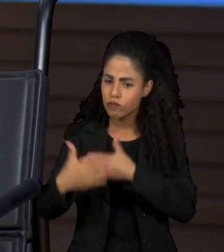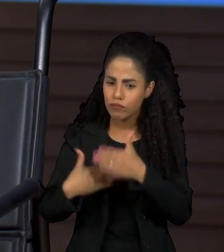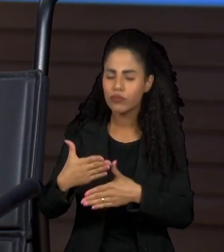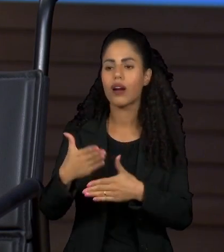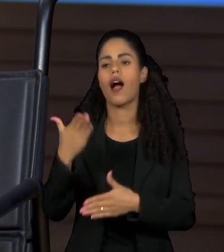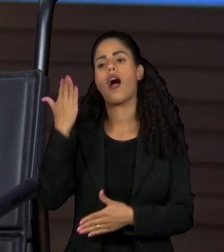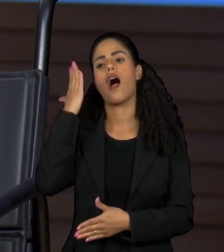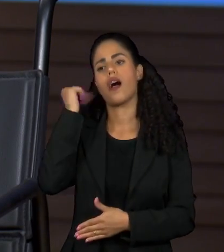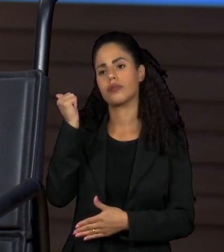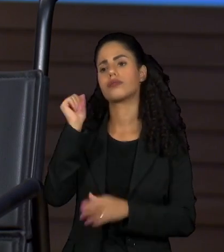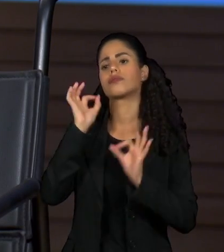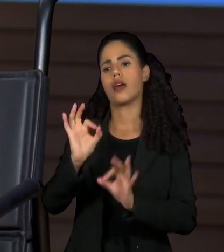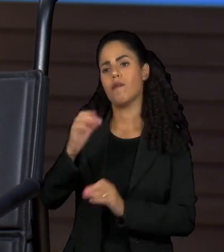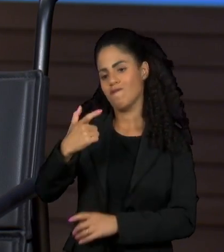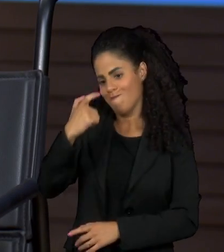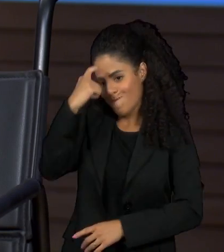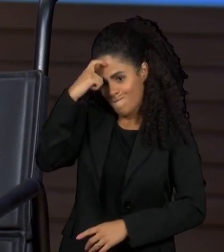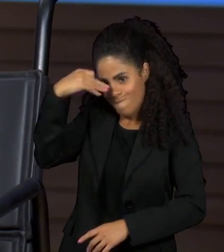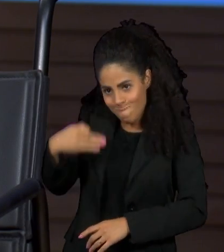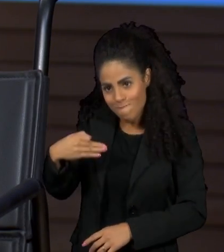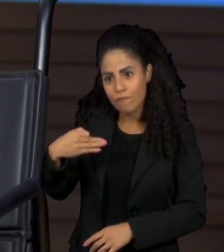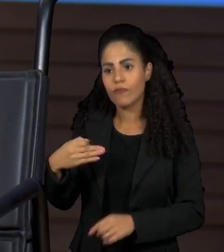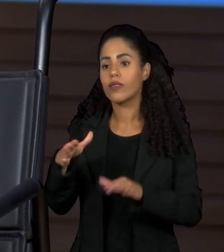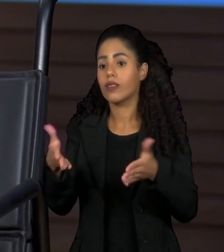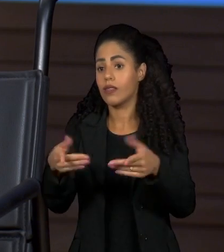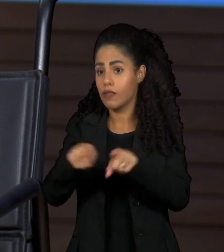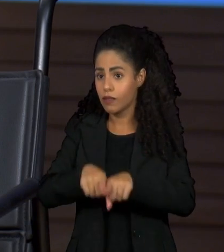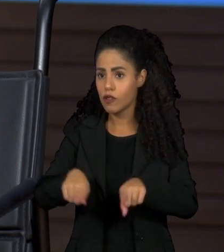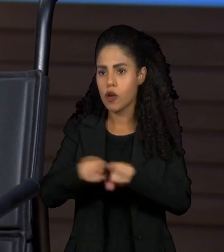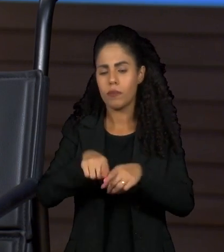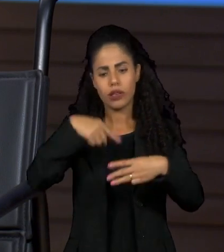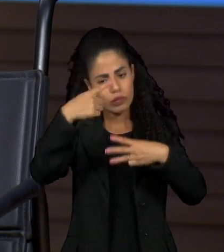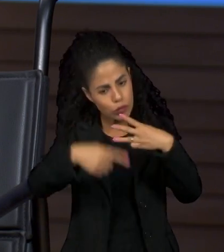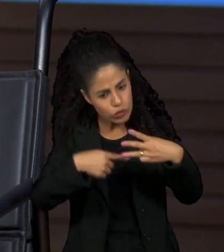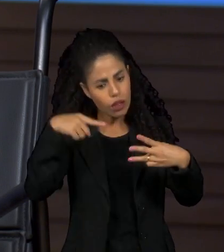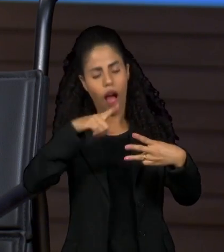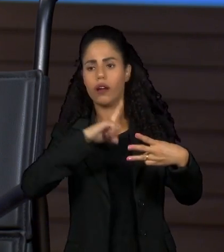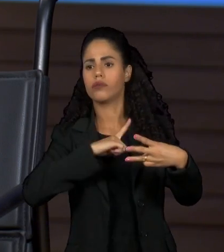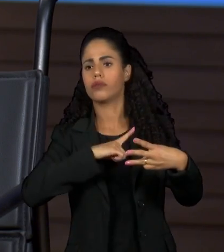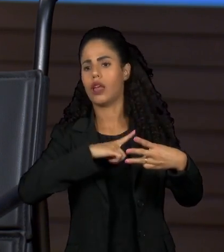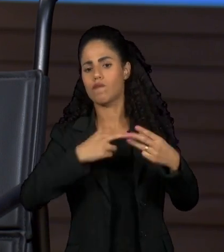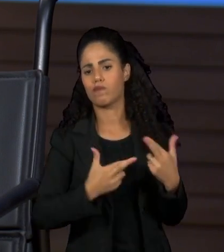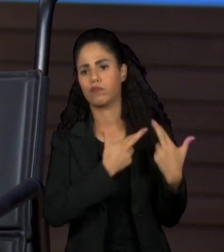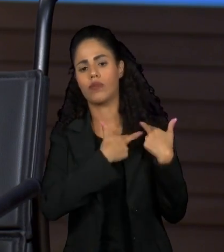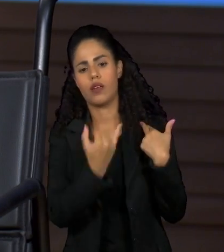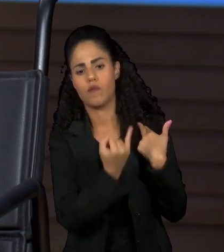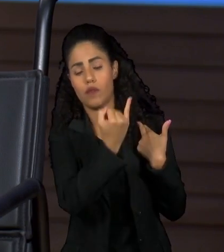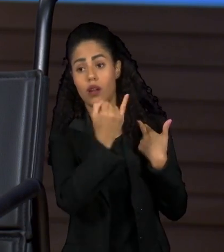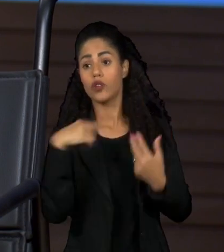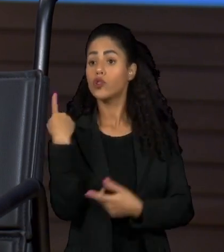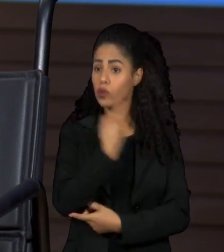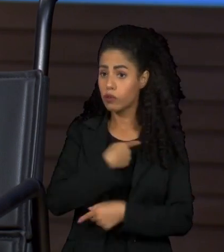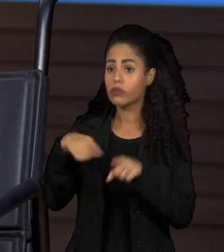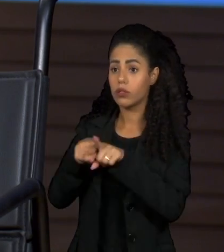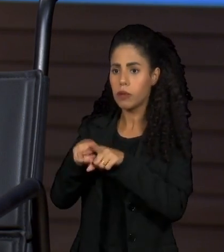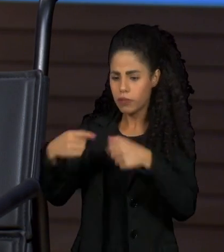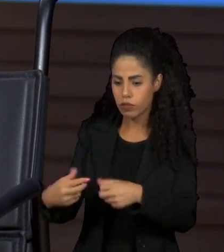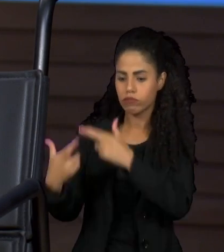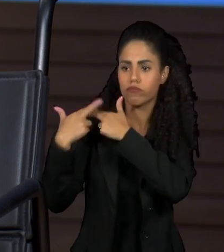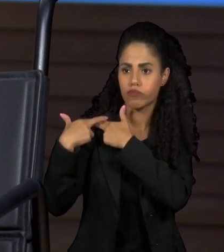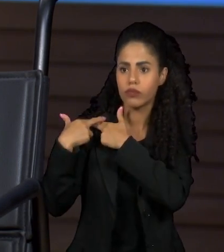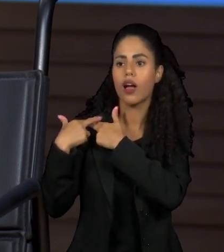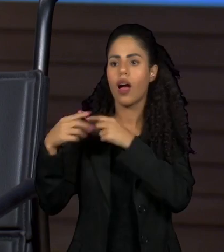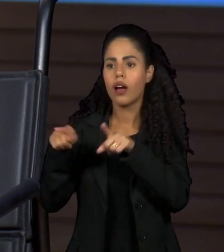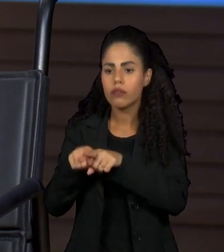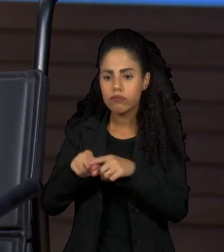uma noção maior ali e é aquilo. Por mais que a reciclagem ela tenha ali um papel, a gente tem ainda uma cadeia de reciclagem